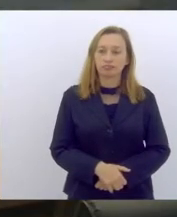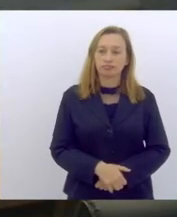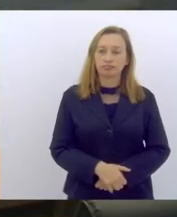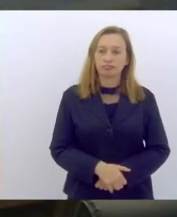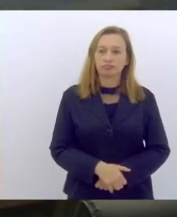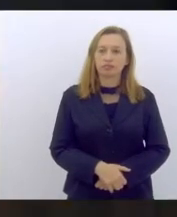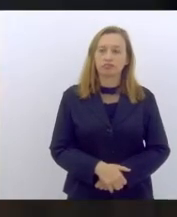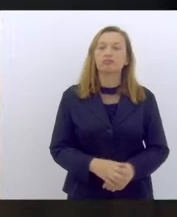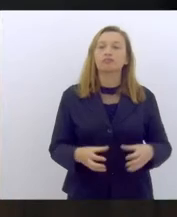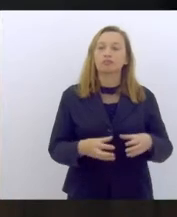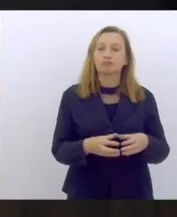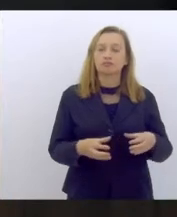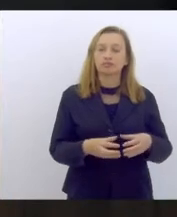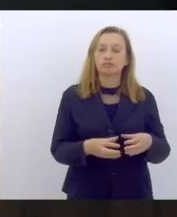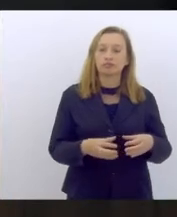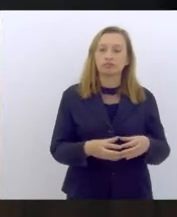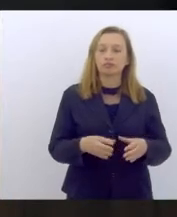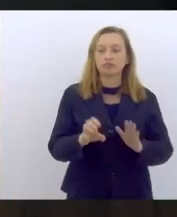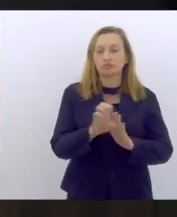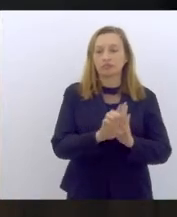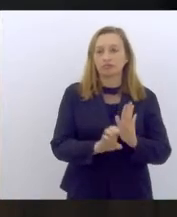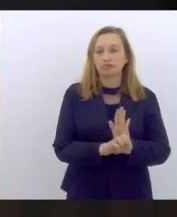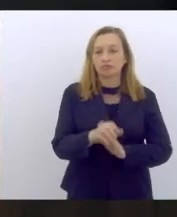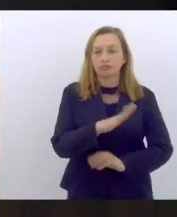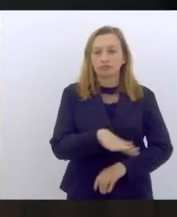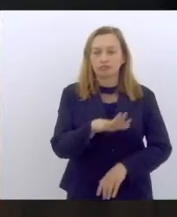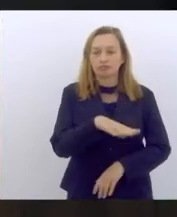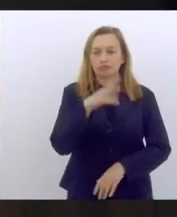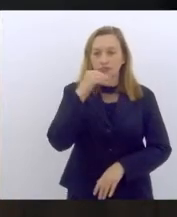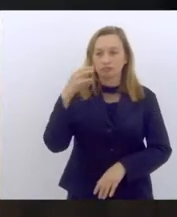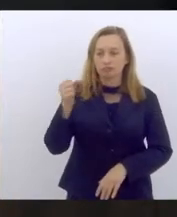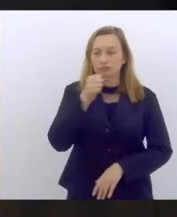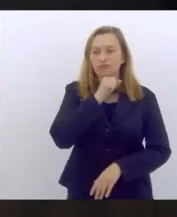pela comissão da crise adolescente do idoso